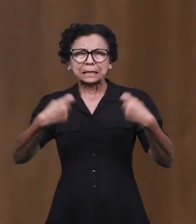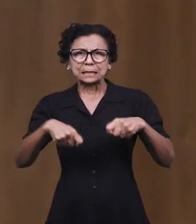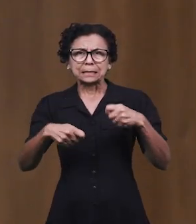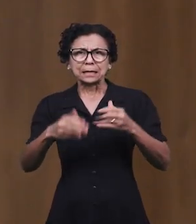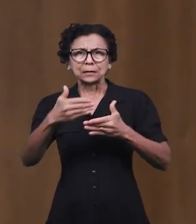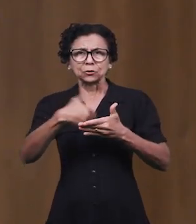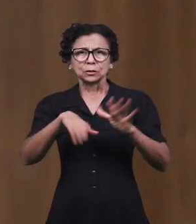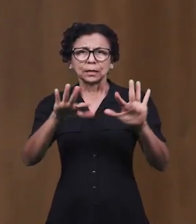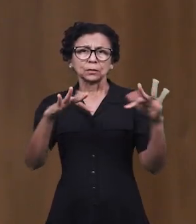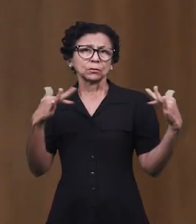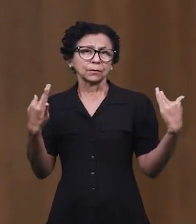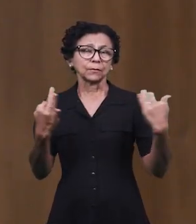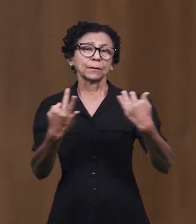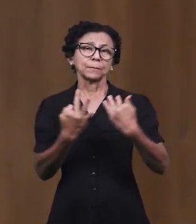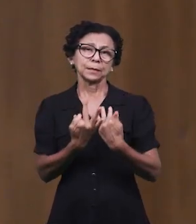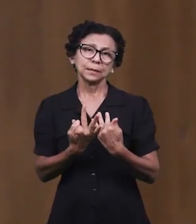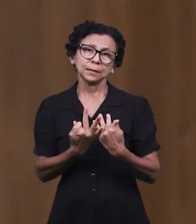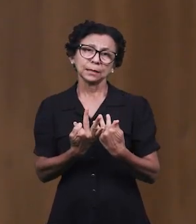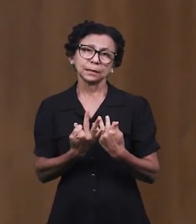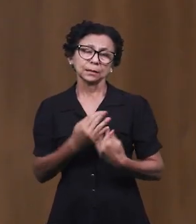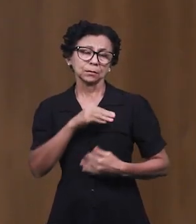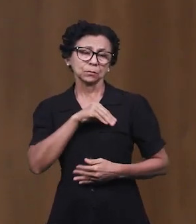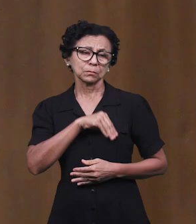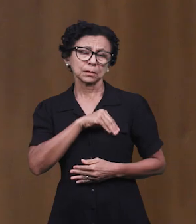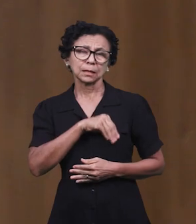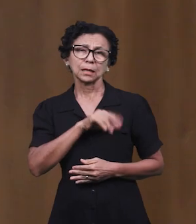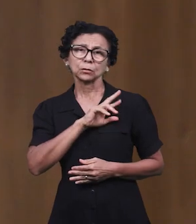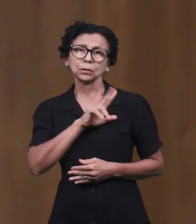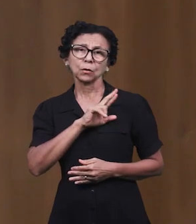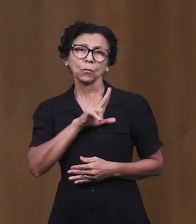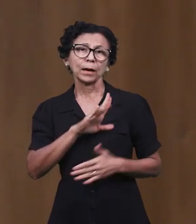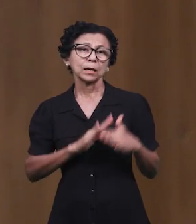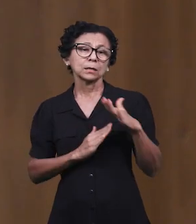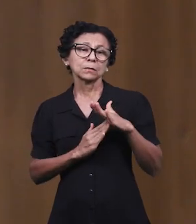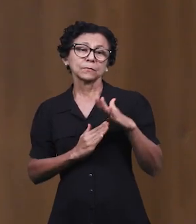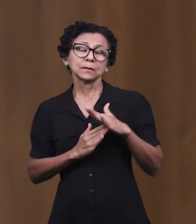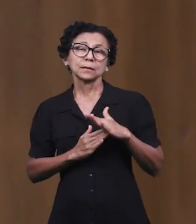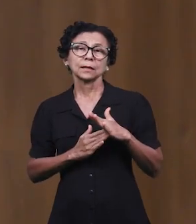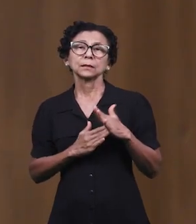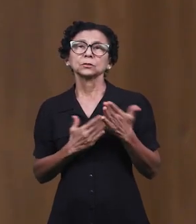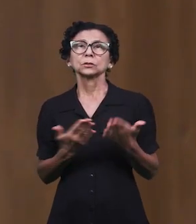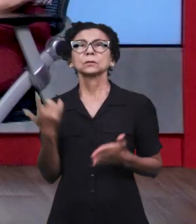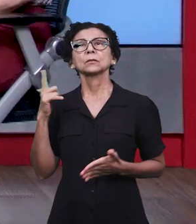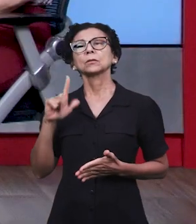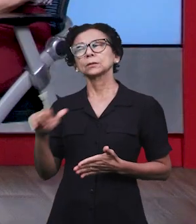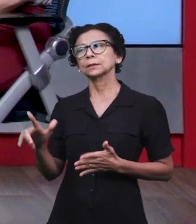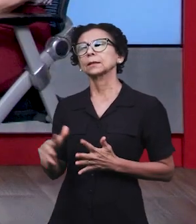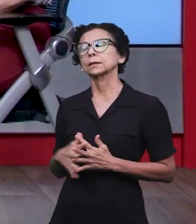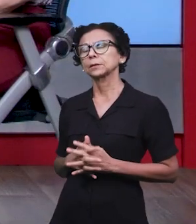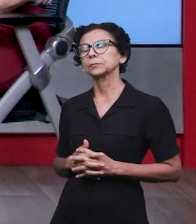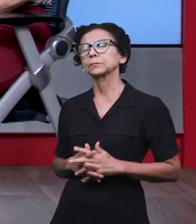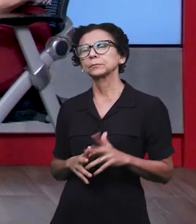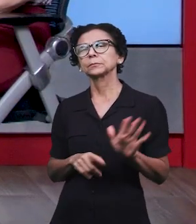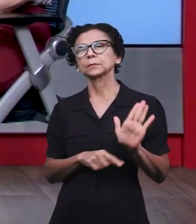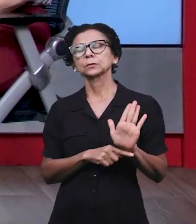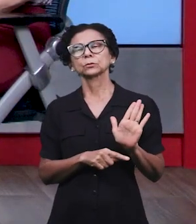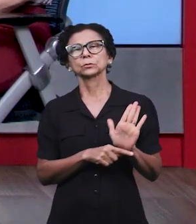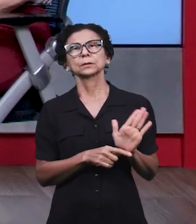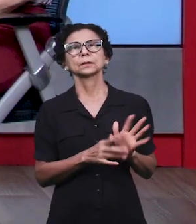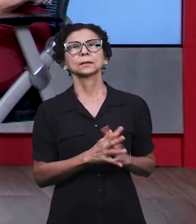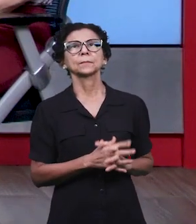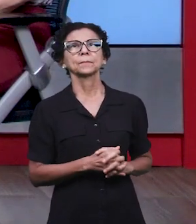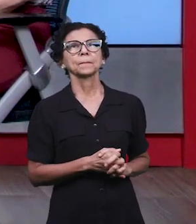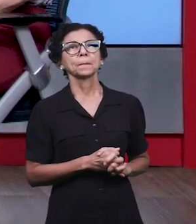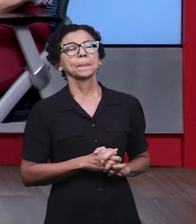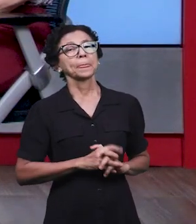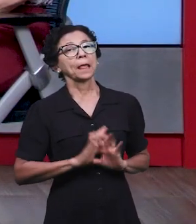à renda, é possível sim conseguir o benefício da mesma forma. Então isso ajuda muito, né? Nós não vamos confundir, então, o